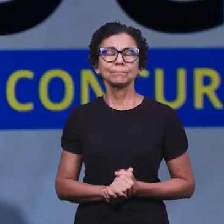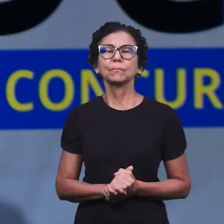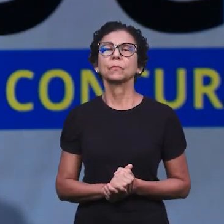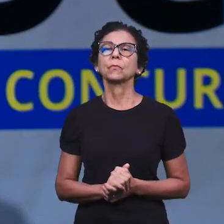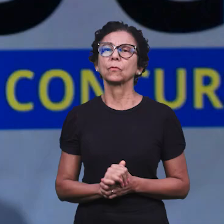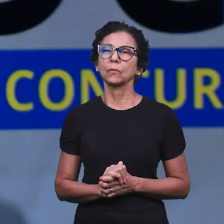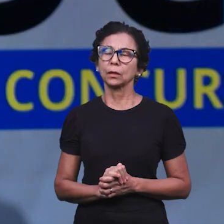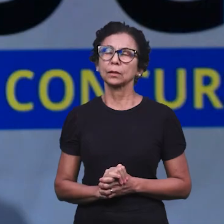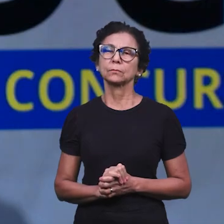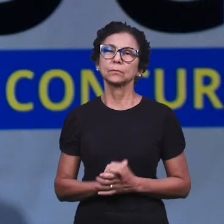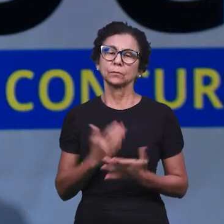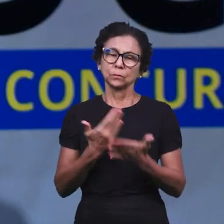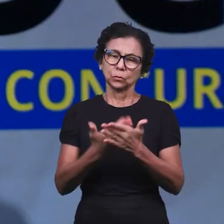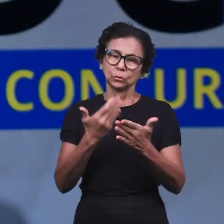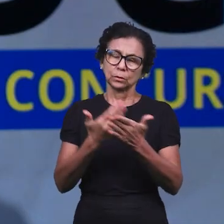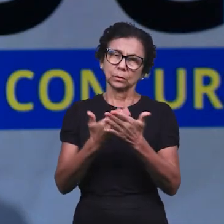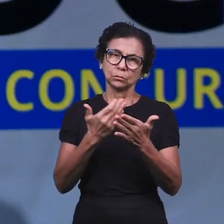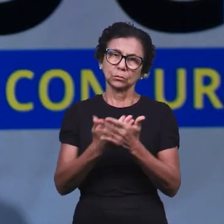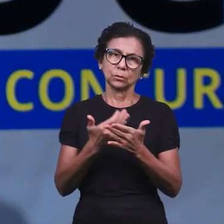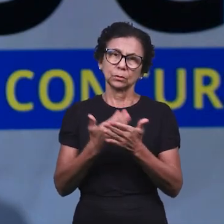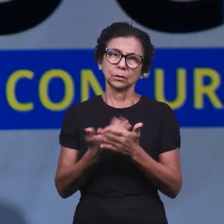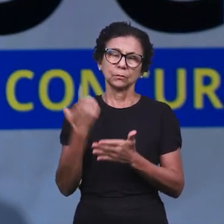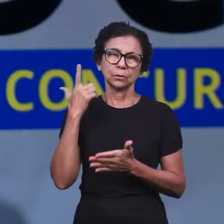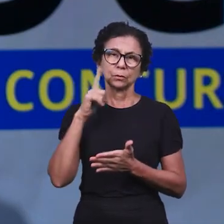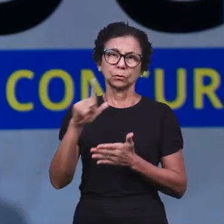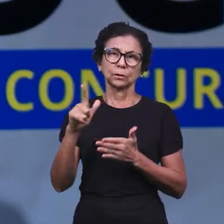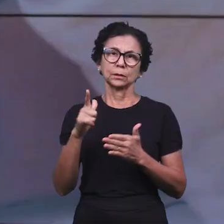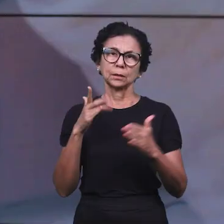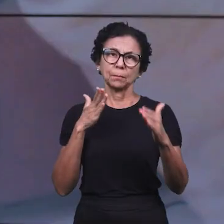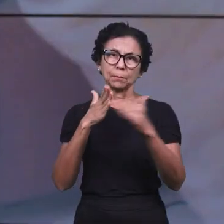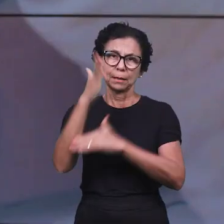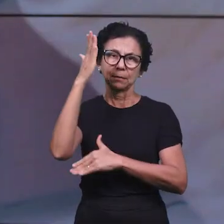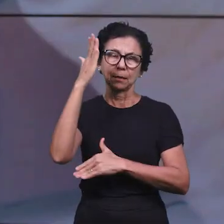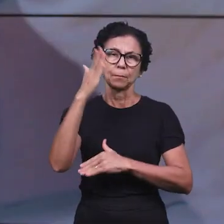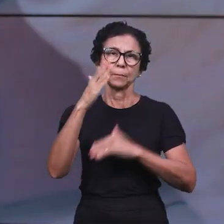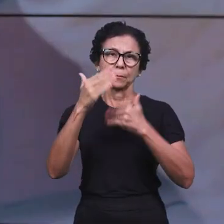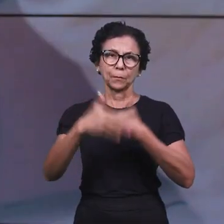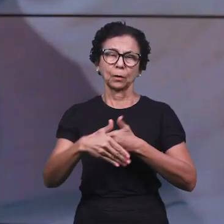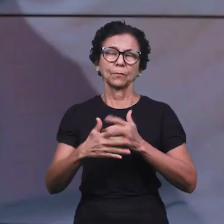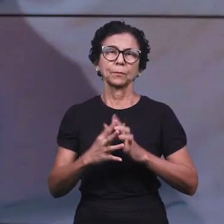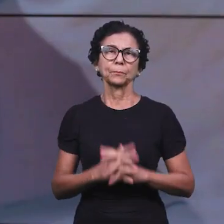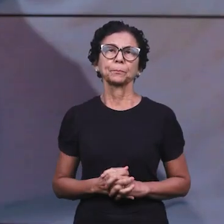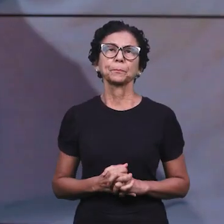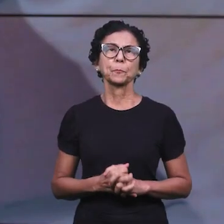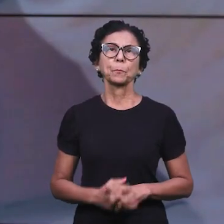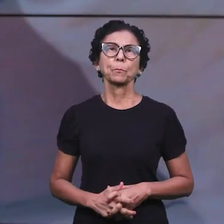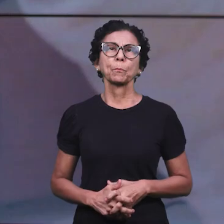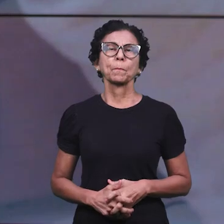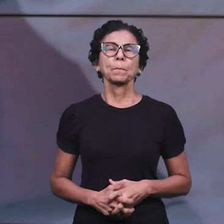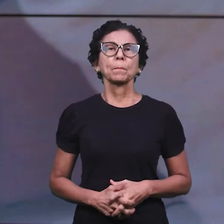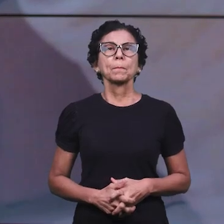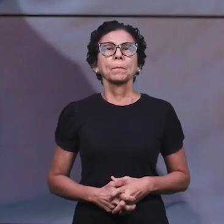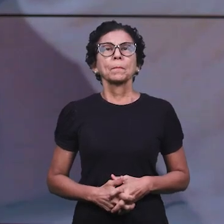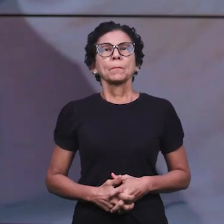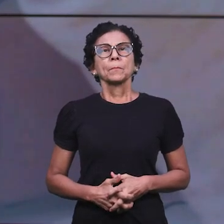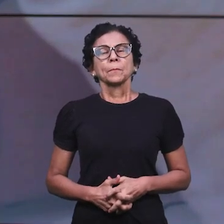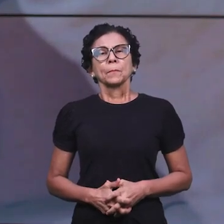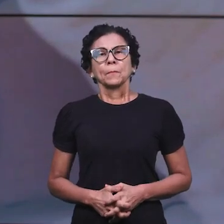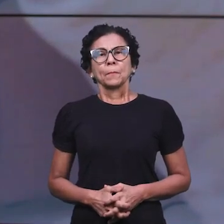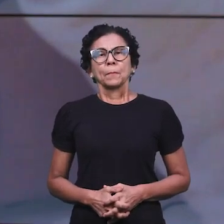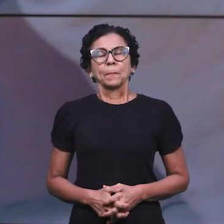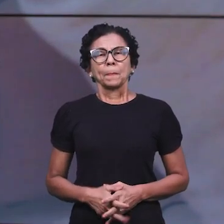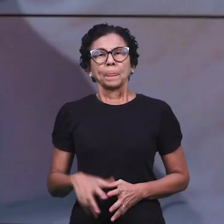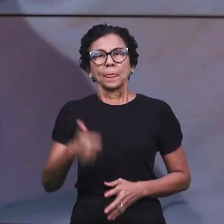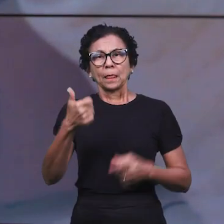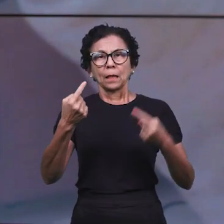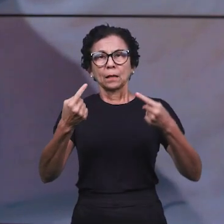você conseguir o nível necessário para conseguir a aprovação. Tudo bem? E o seu primeiro desafio, que eu